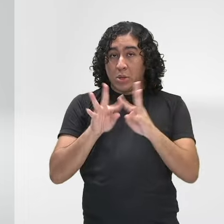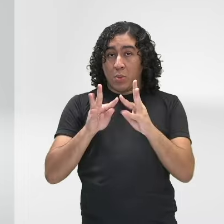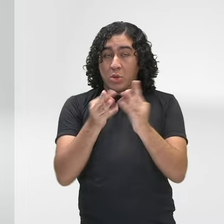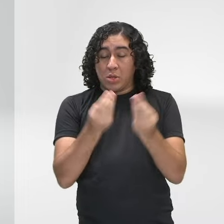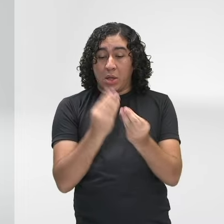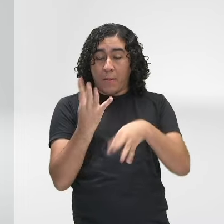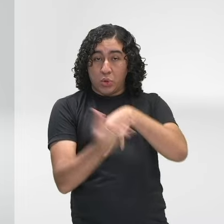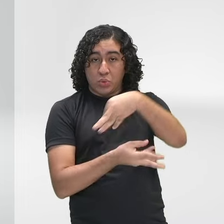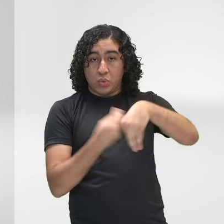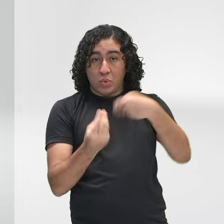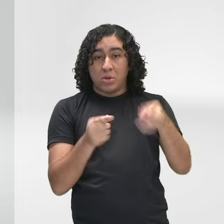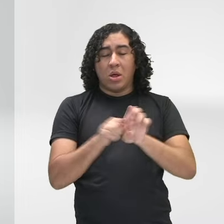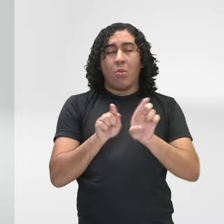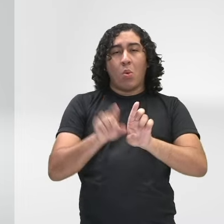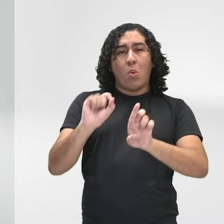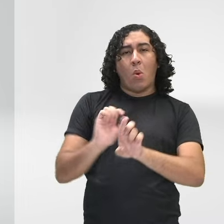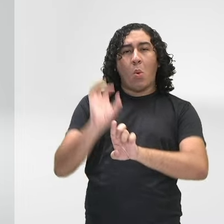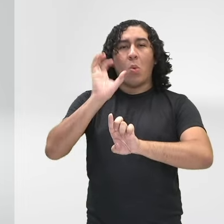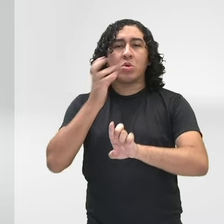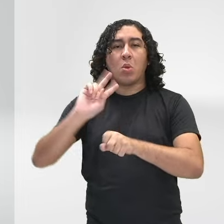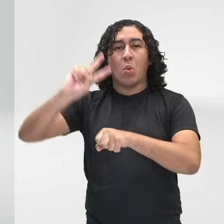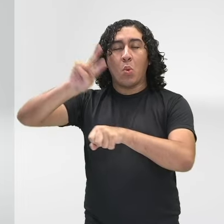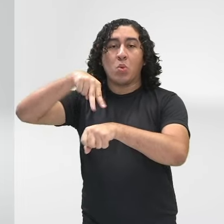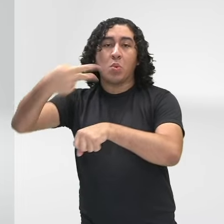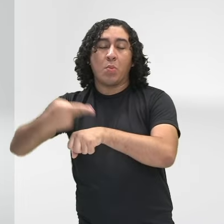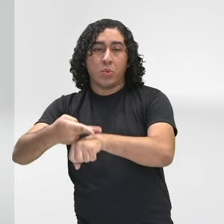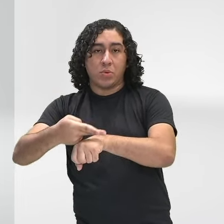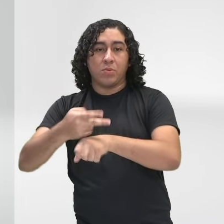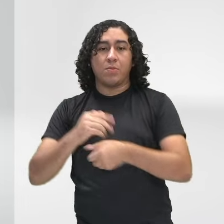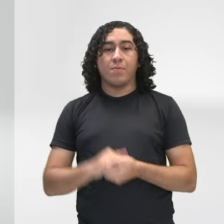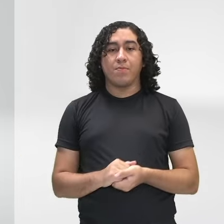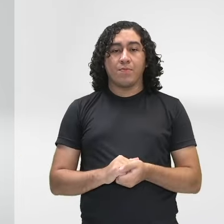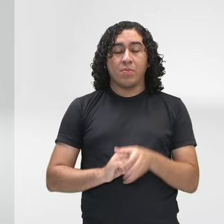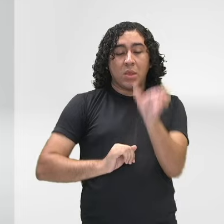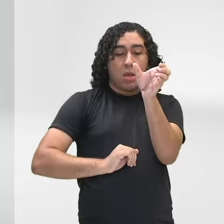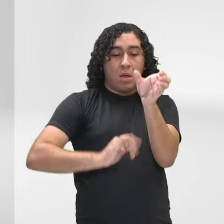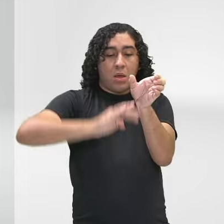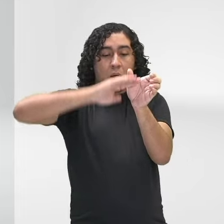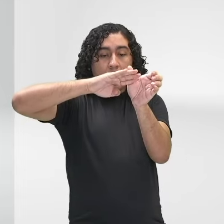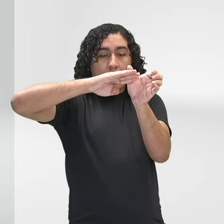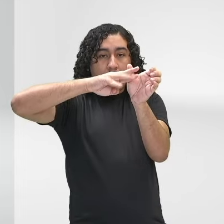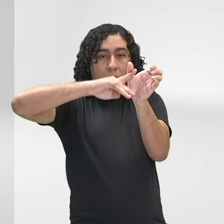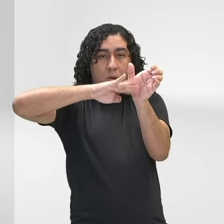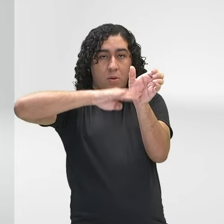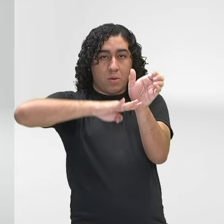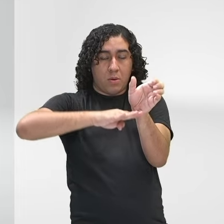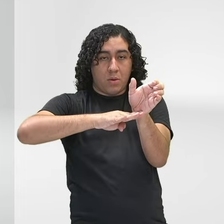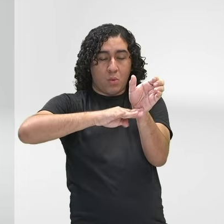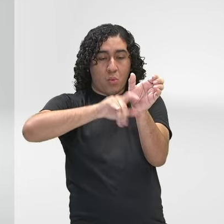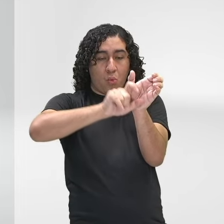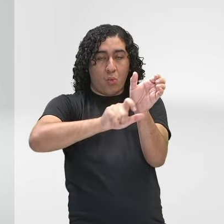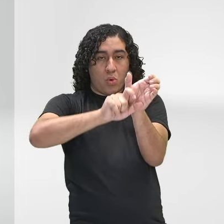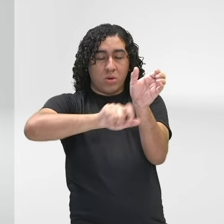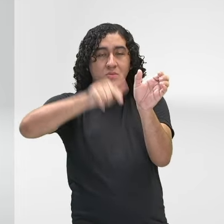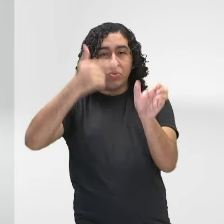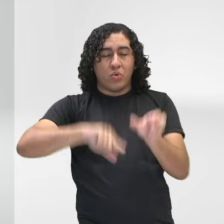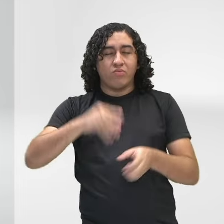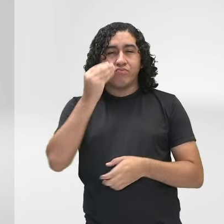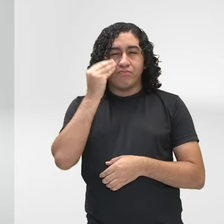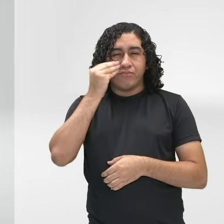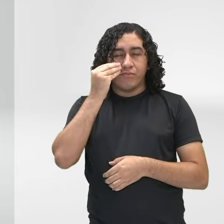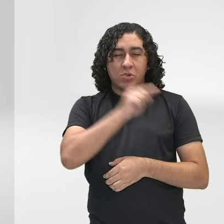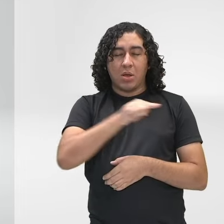aí o soluto fez com que o corpo de fundo desça. Vamos tentar repetir isso aí para vocês darem